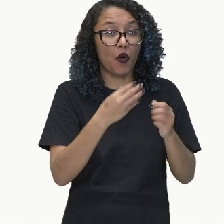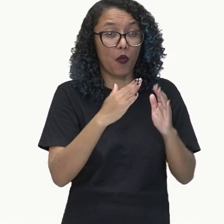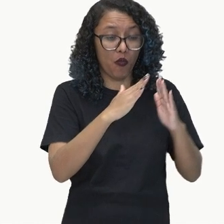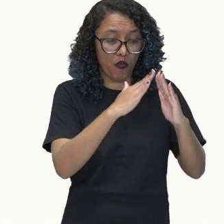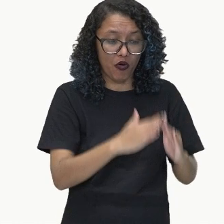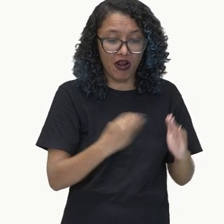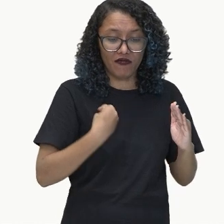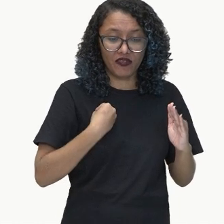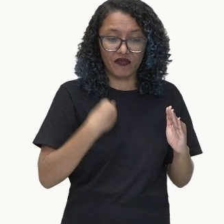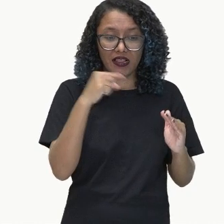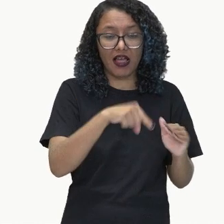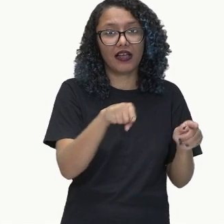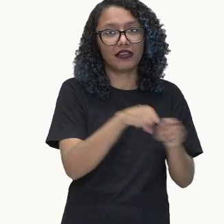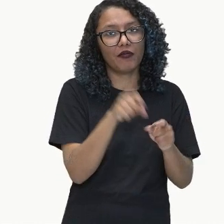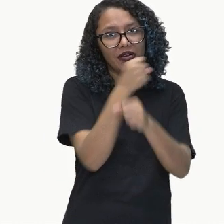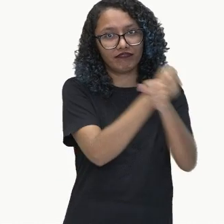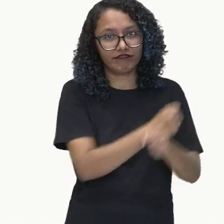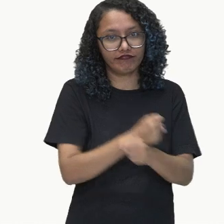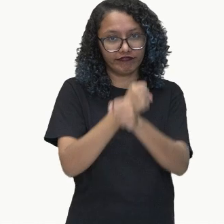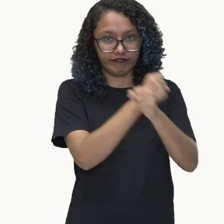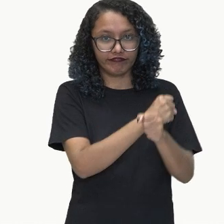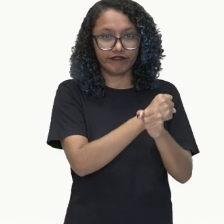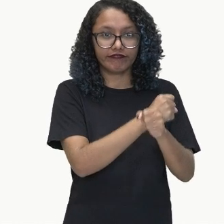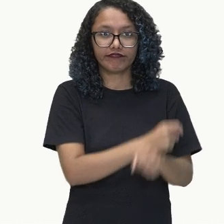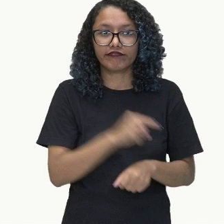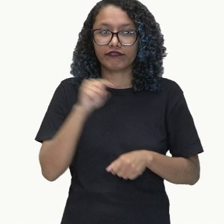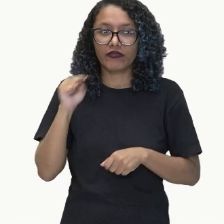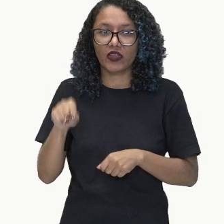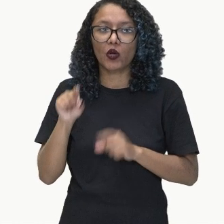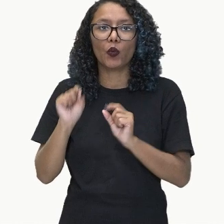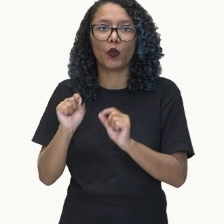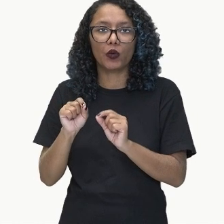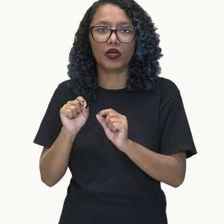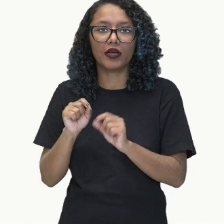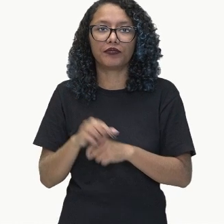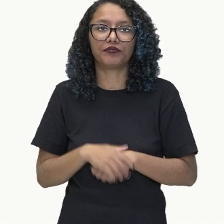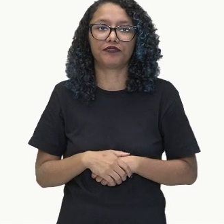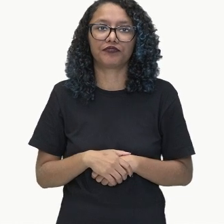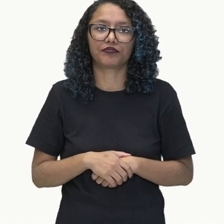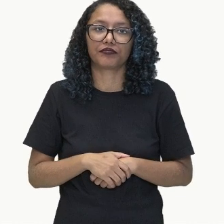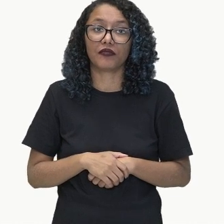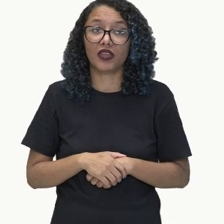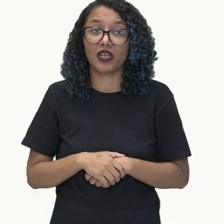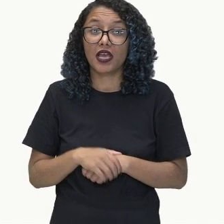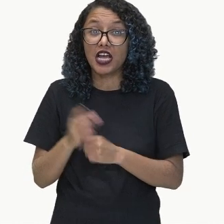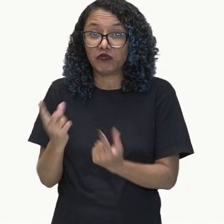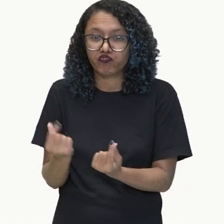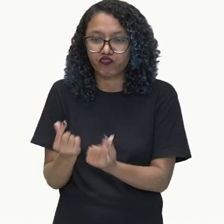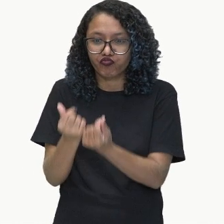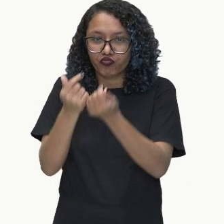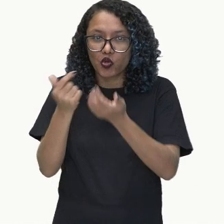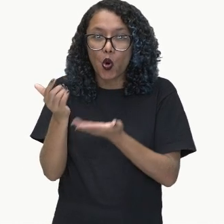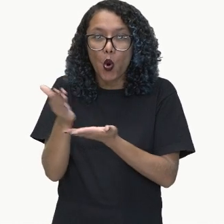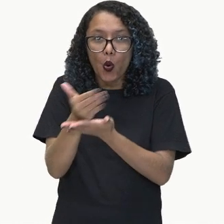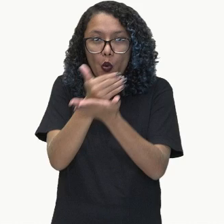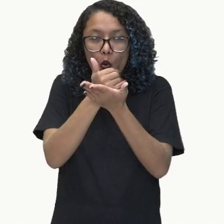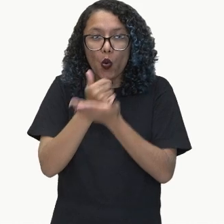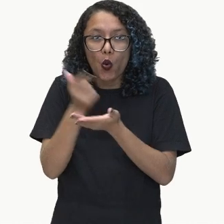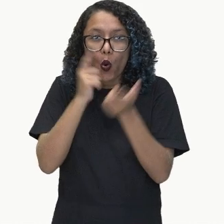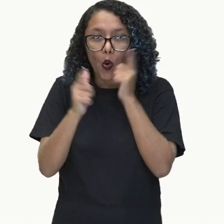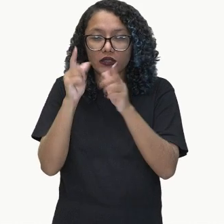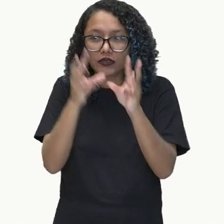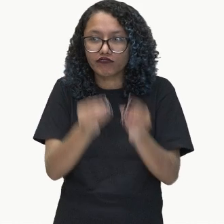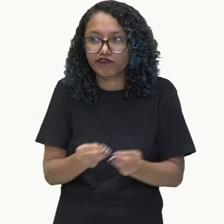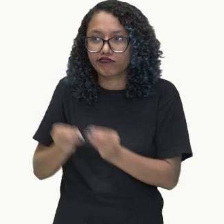território. Enquanto na exploração se buscava acumular riquezas e um dia voltar para a terra natal, no povoamento